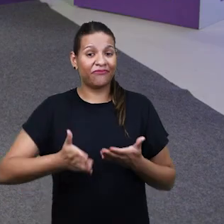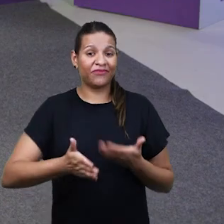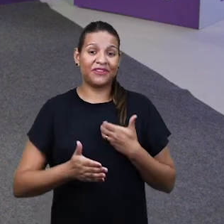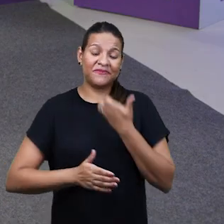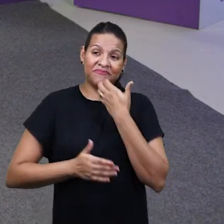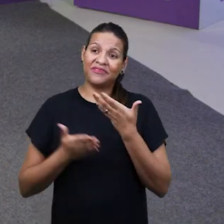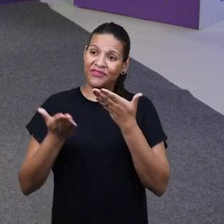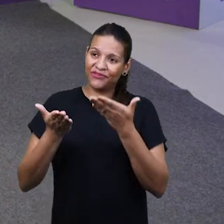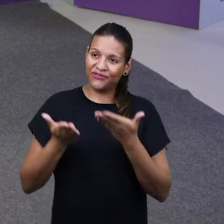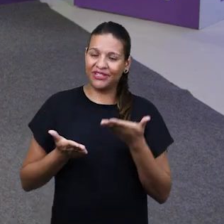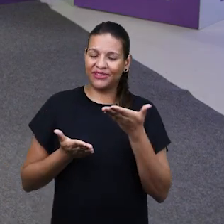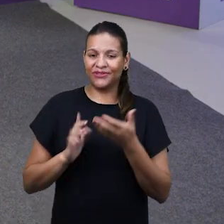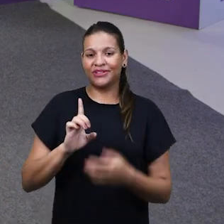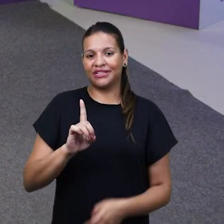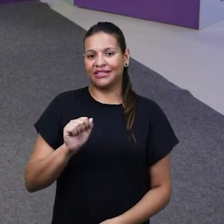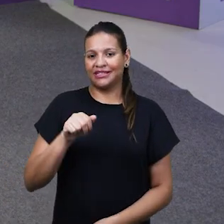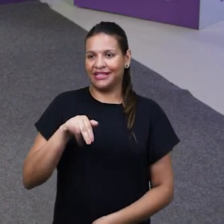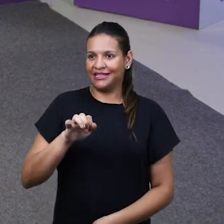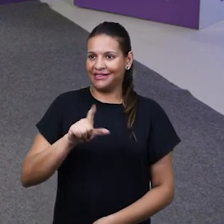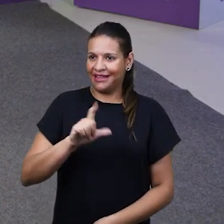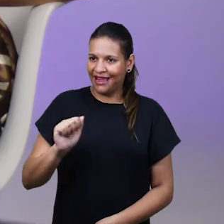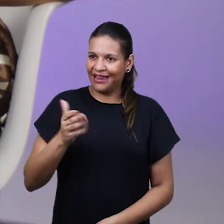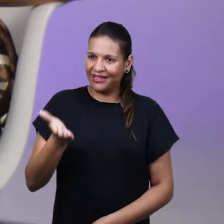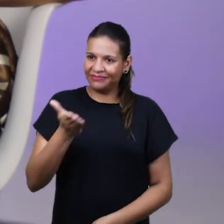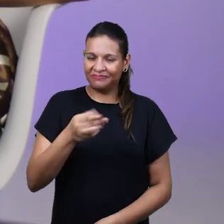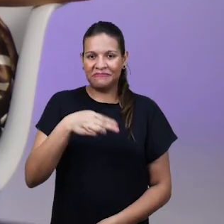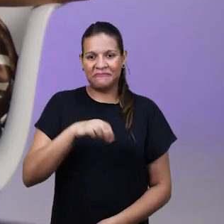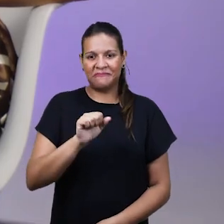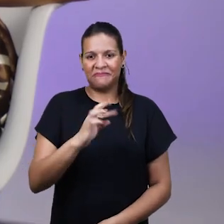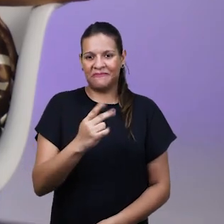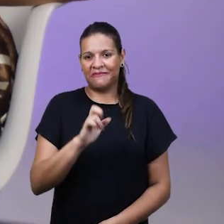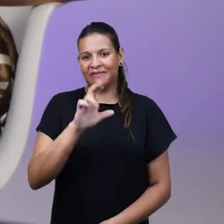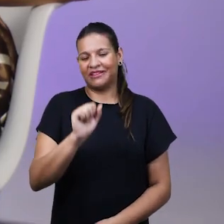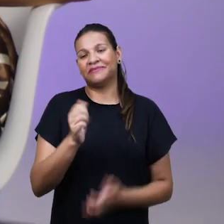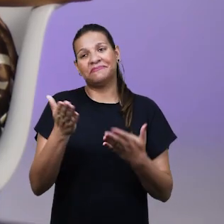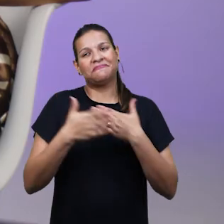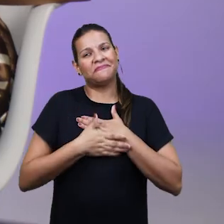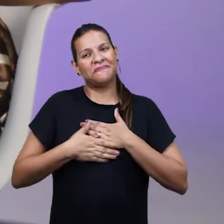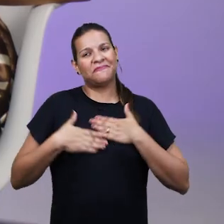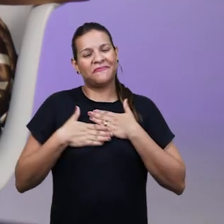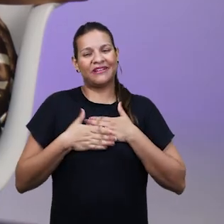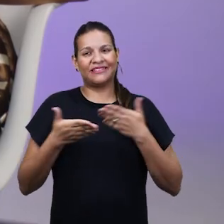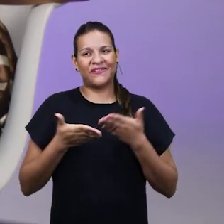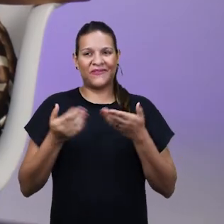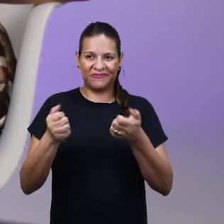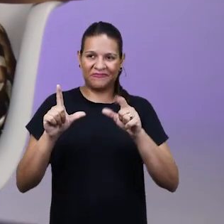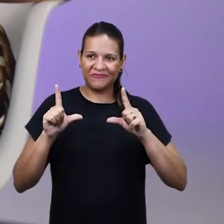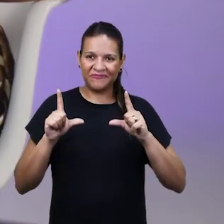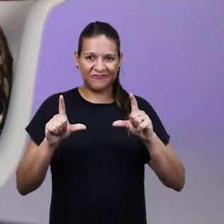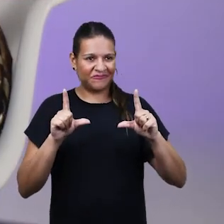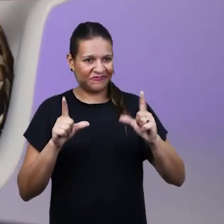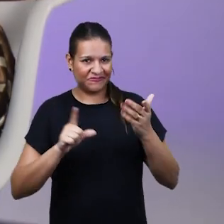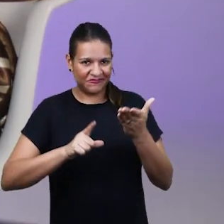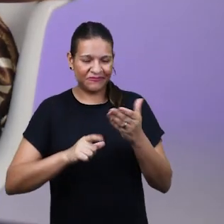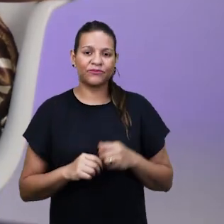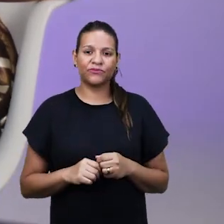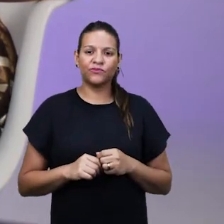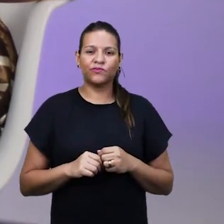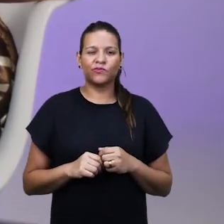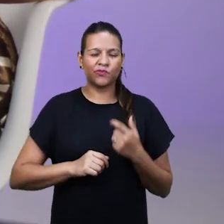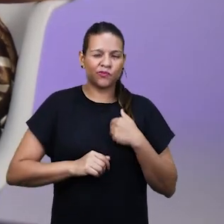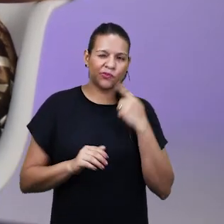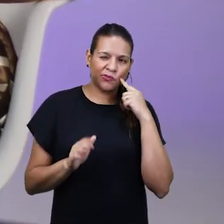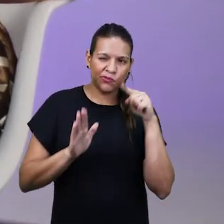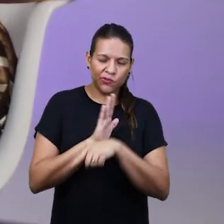Sejam muito bem-vindos, Daniela, Dr. Matheus. É um prazer recebê-los aqui no Manda Real Entre Fatos. Daniela,